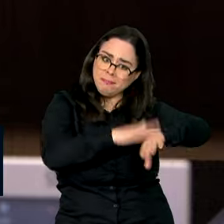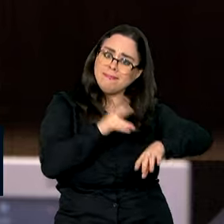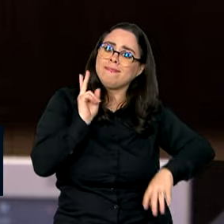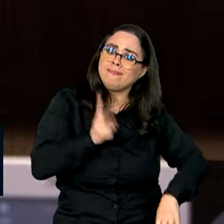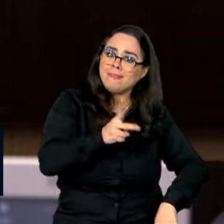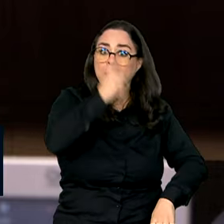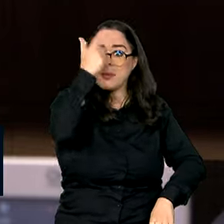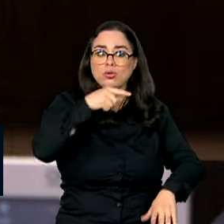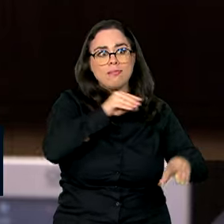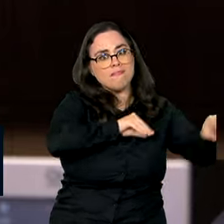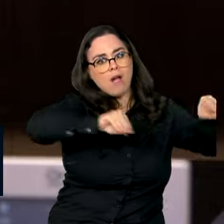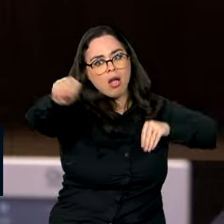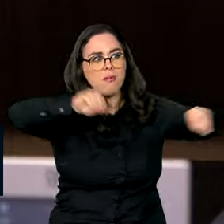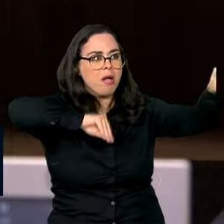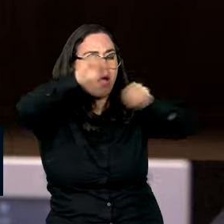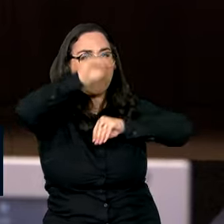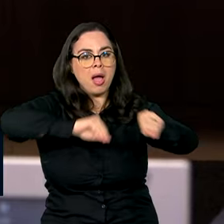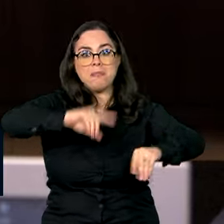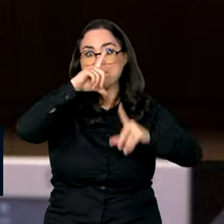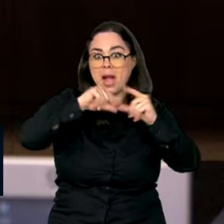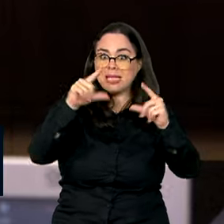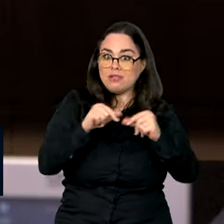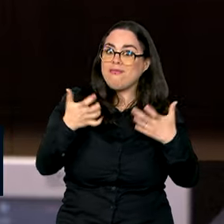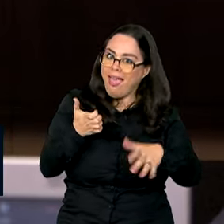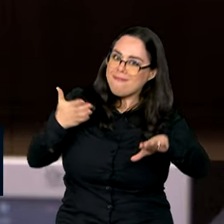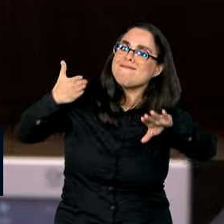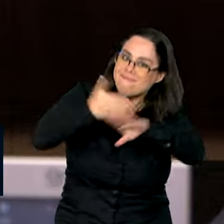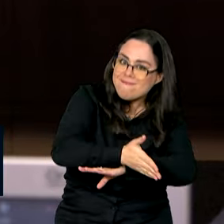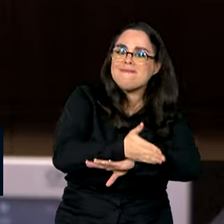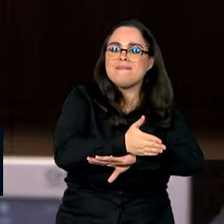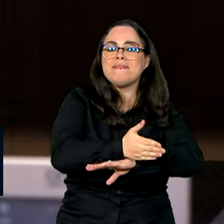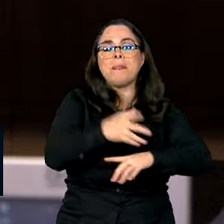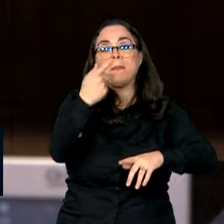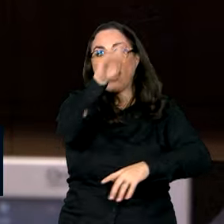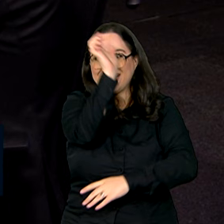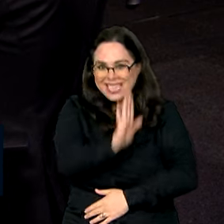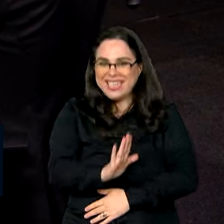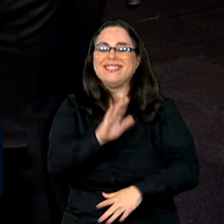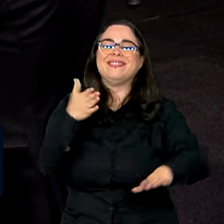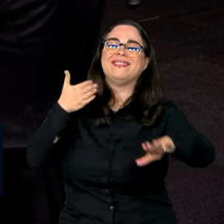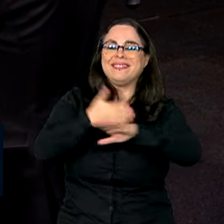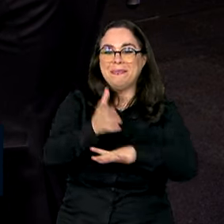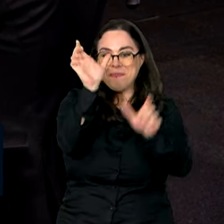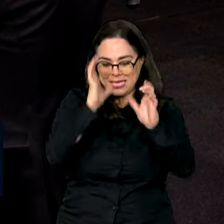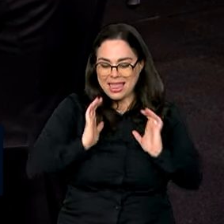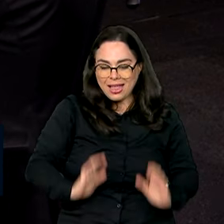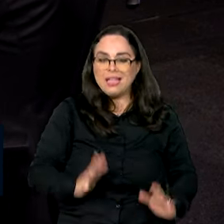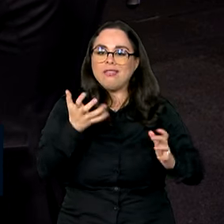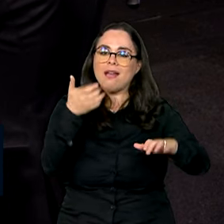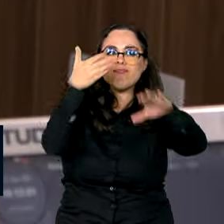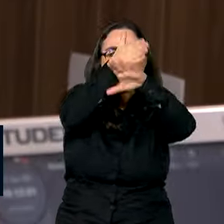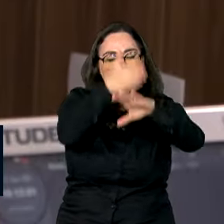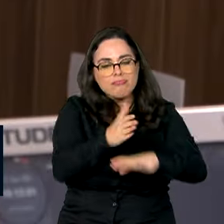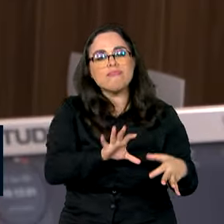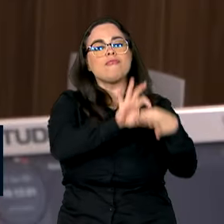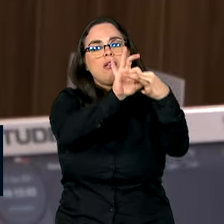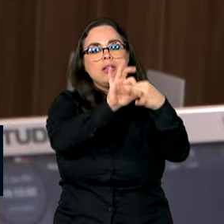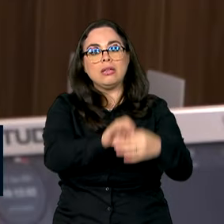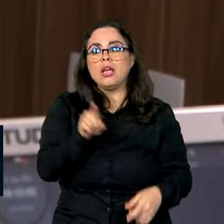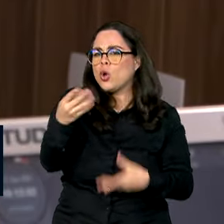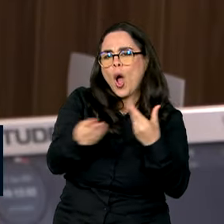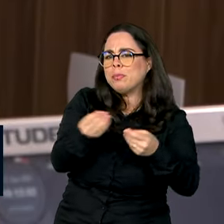interna de deslocamento, né, de brasileiros para Belém durante esse período. Como é que está a negociação para aumento de voos?